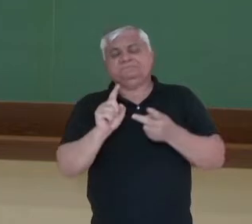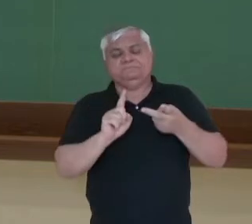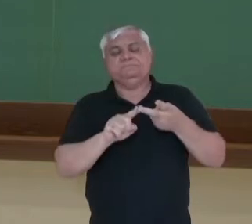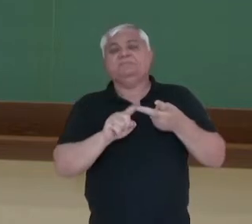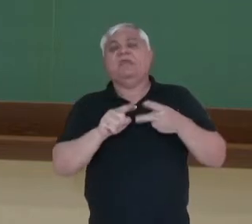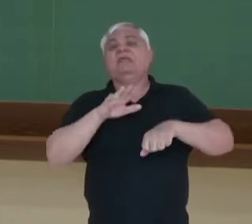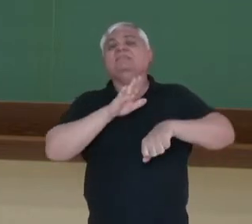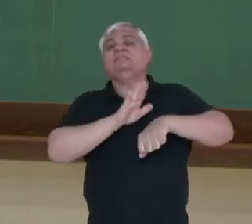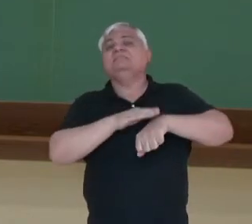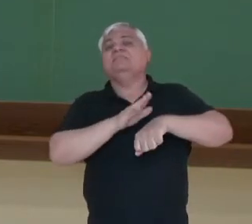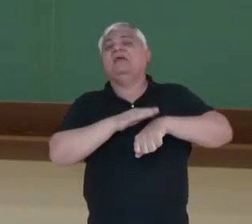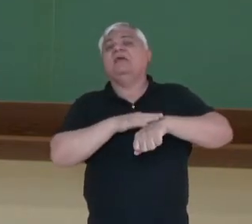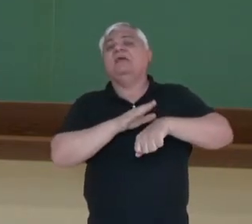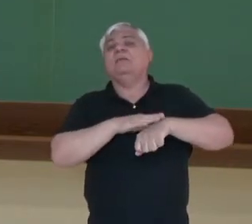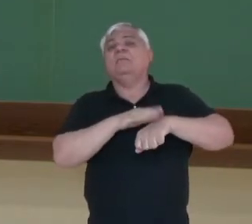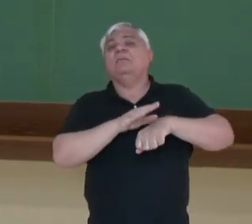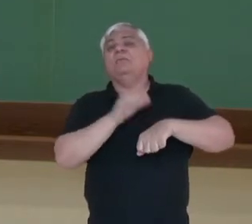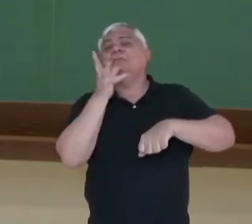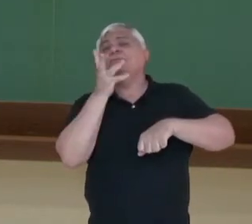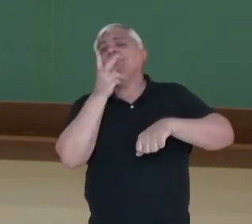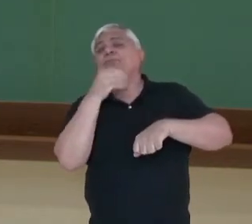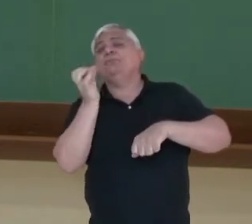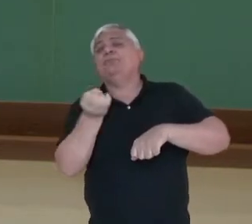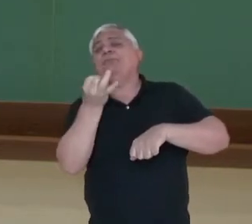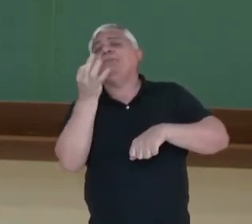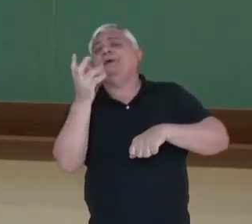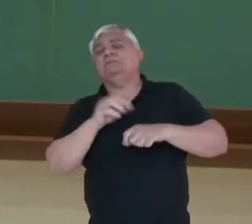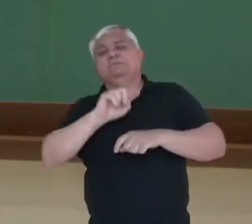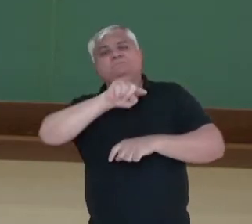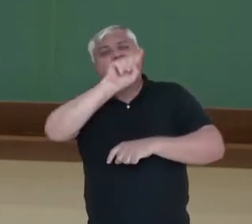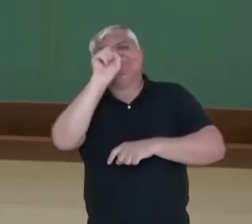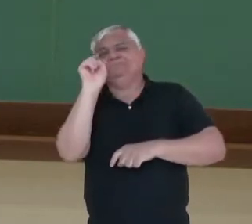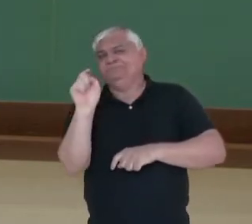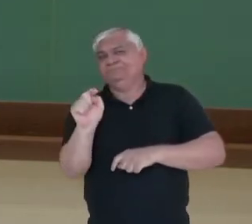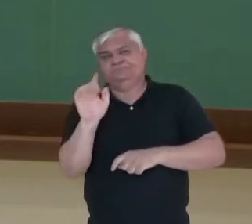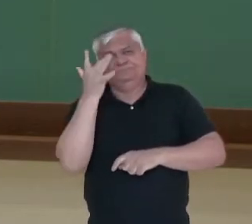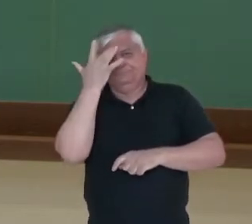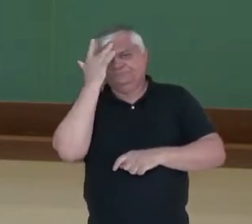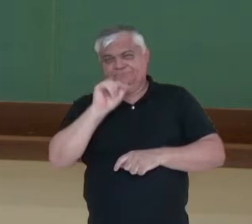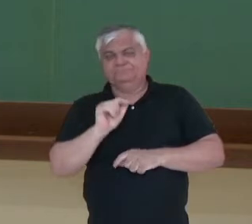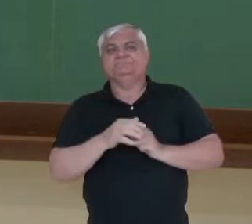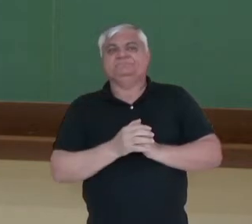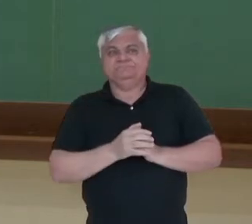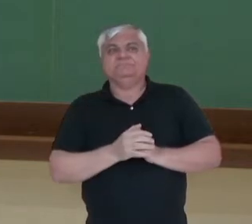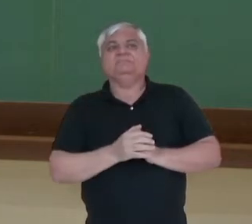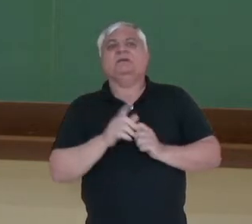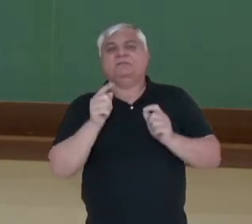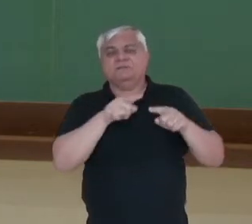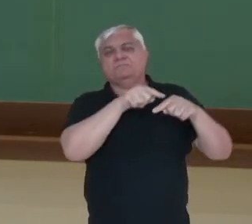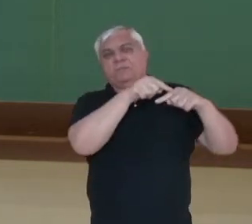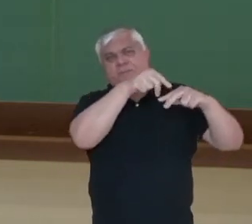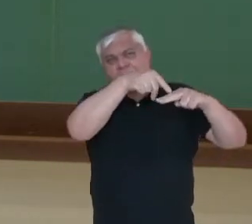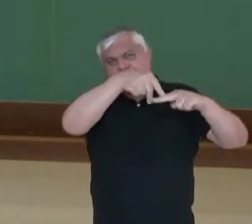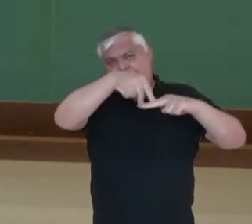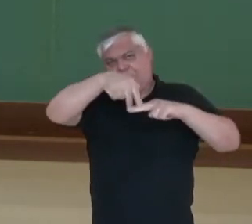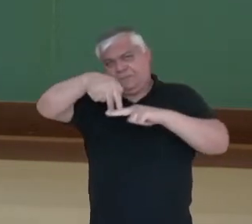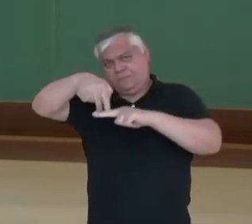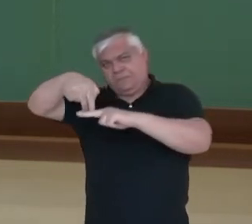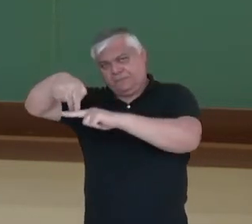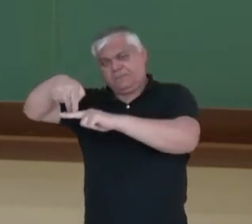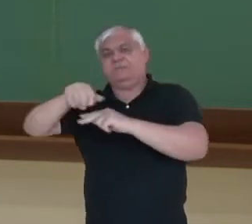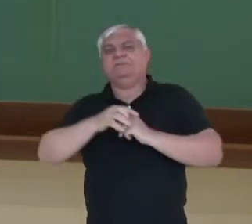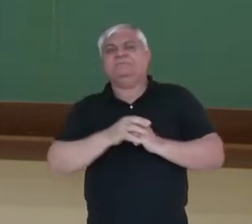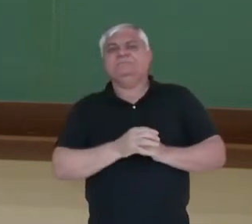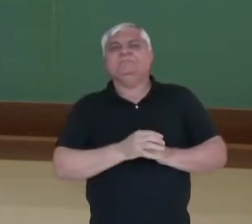ter também um determinado tempo para ele andar, para ele cumprir todo esse trajeto aqui, não é